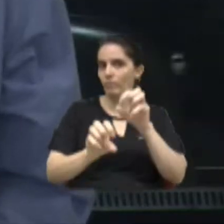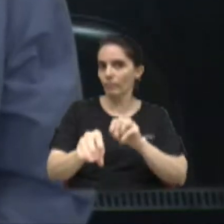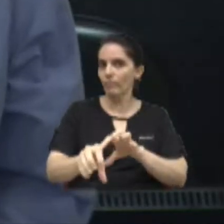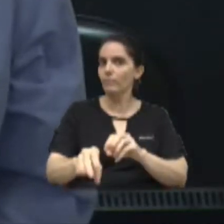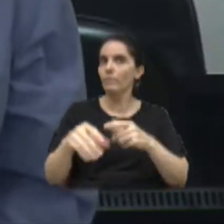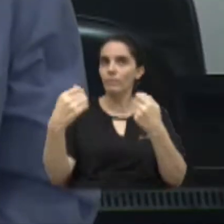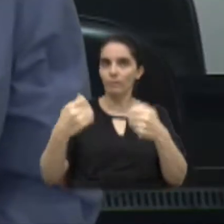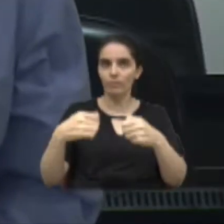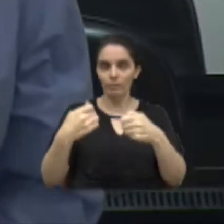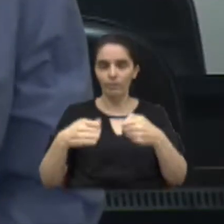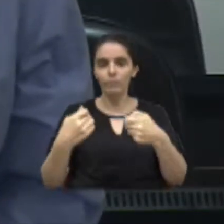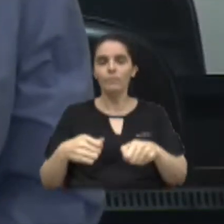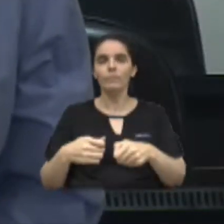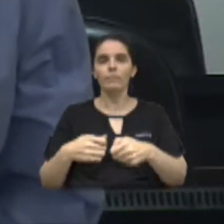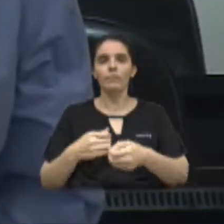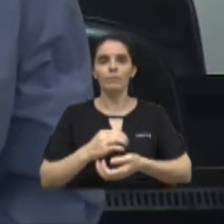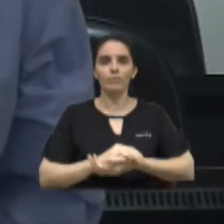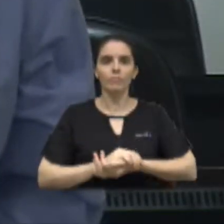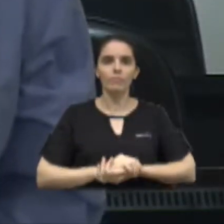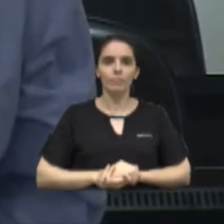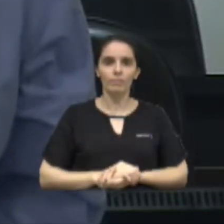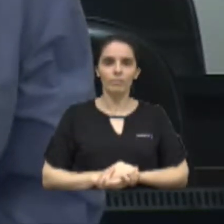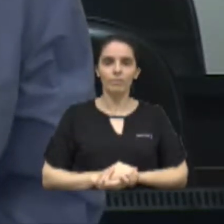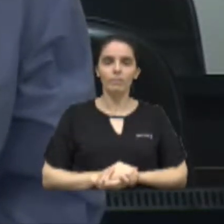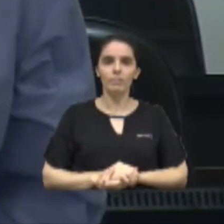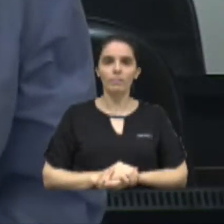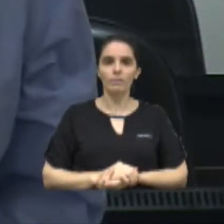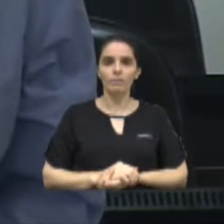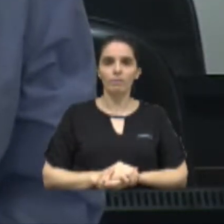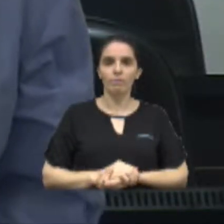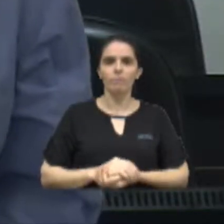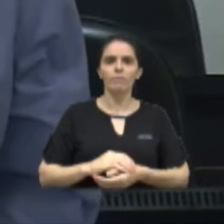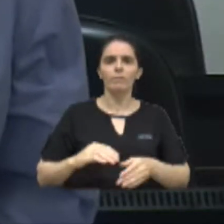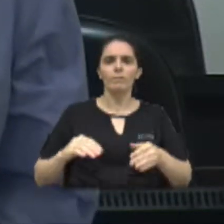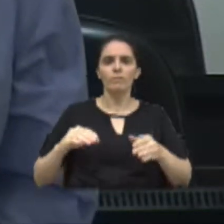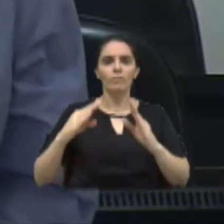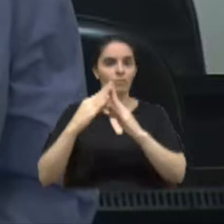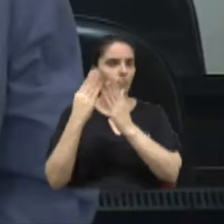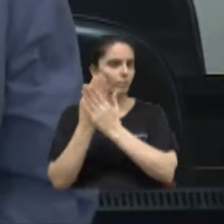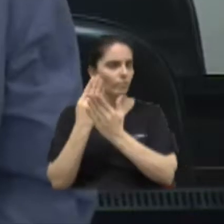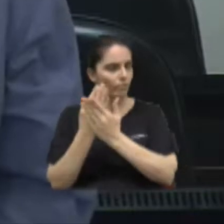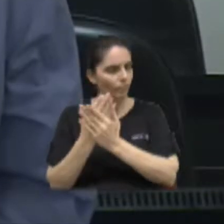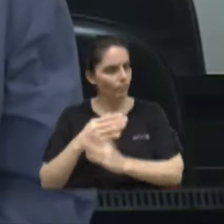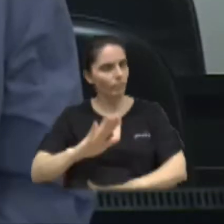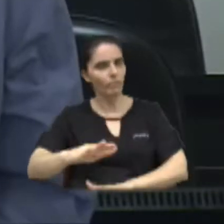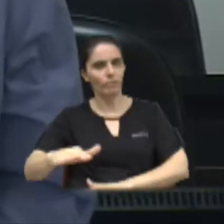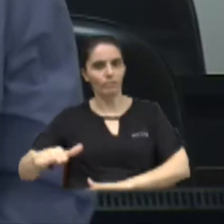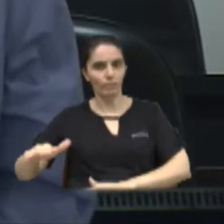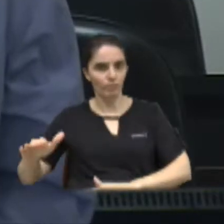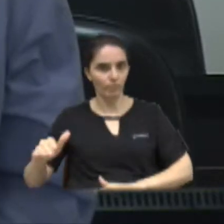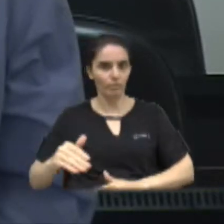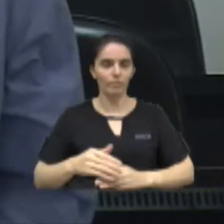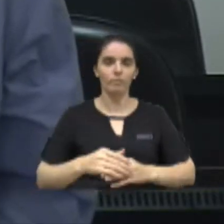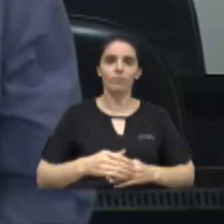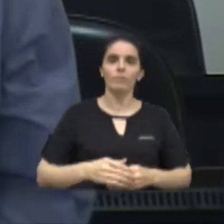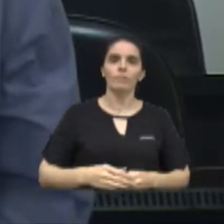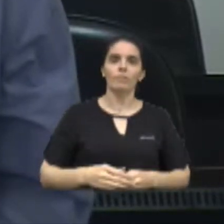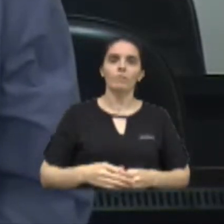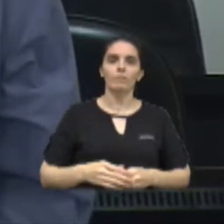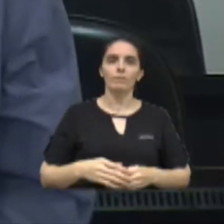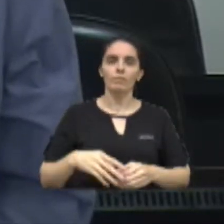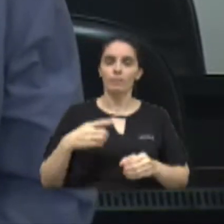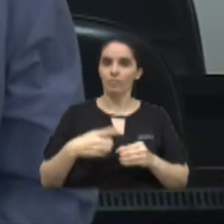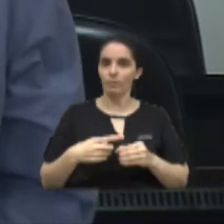Marco Xavier? Na educação infantil, desde creche, o âmbito infantil, que é municipal, essa lista vai